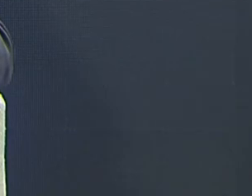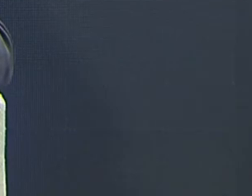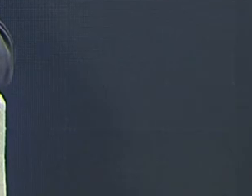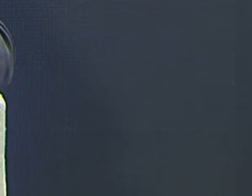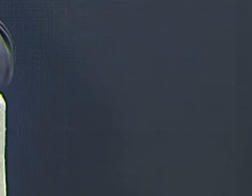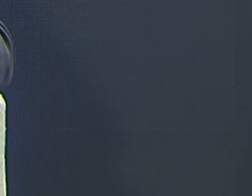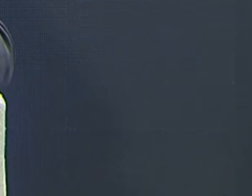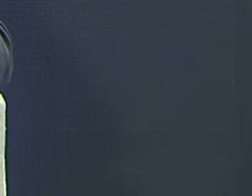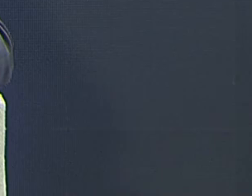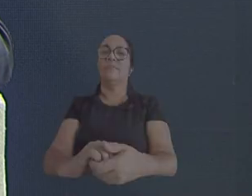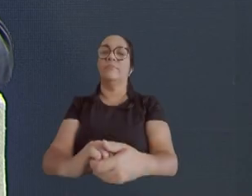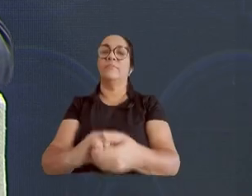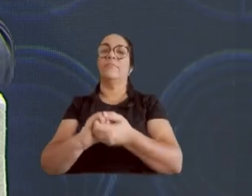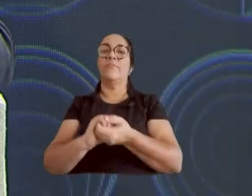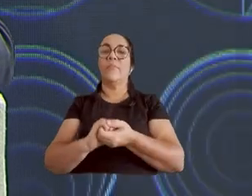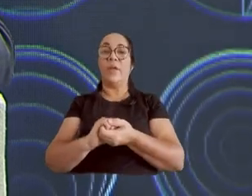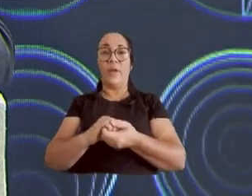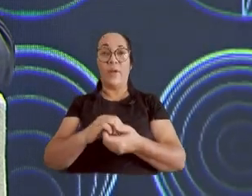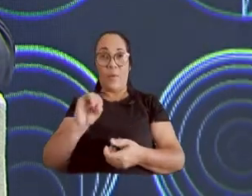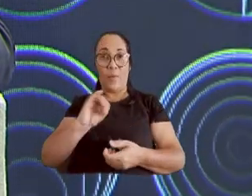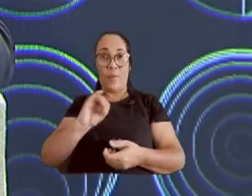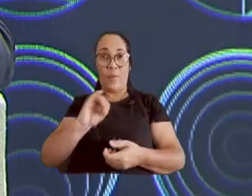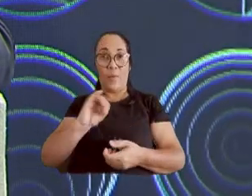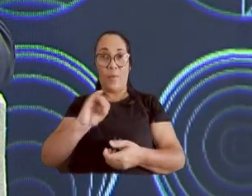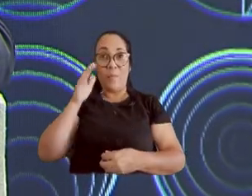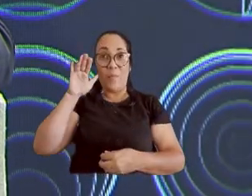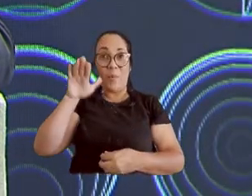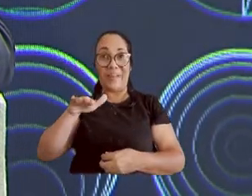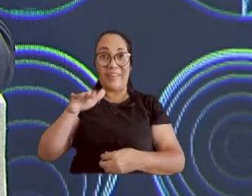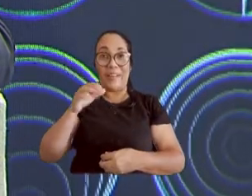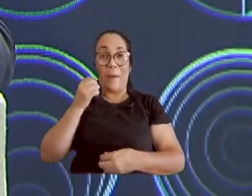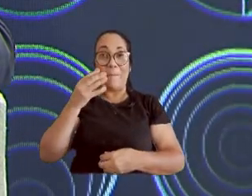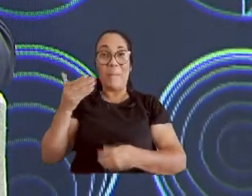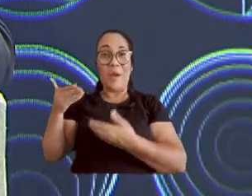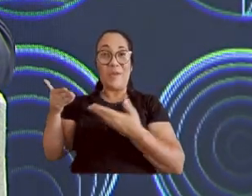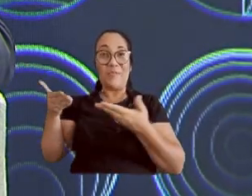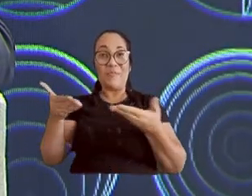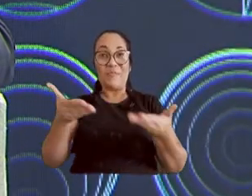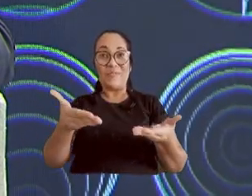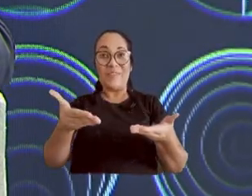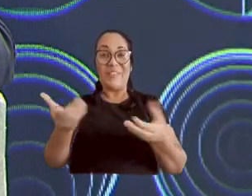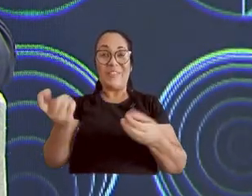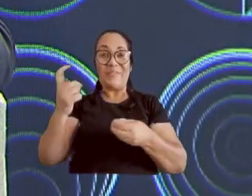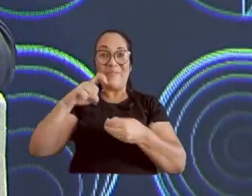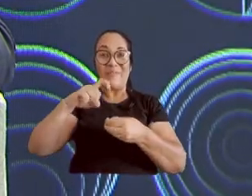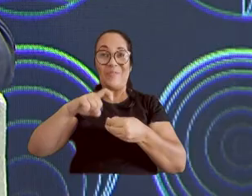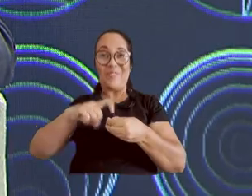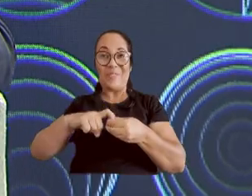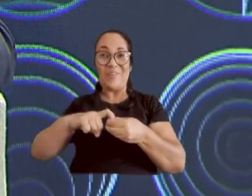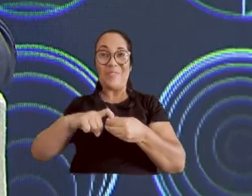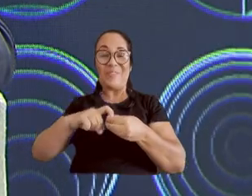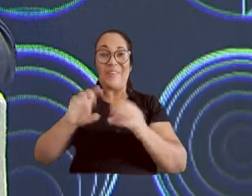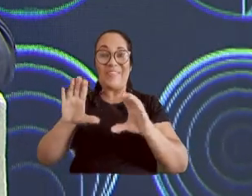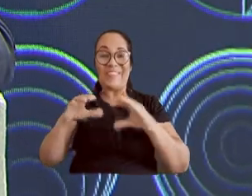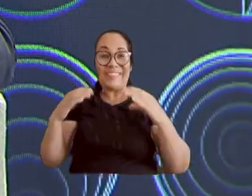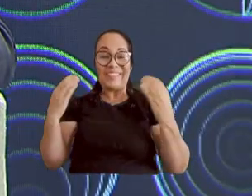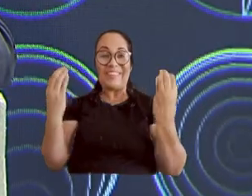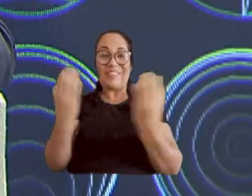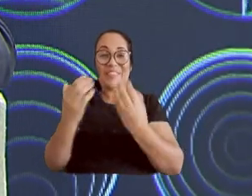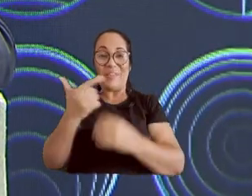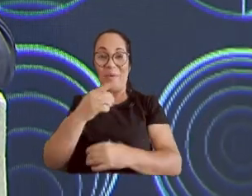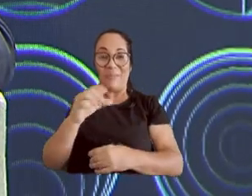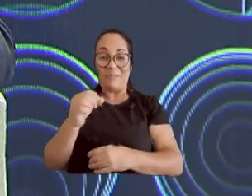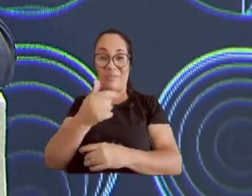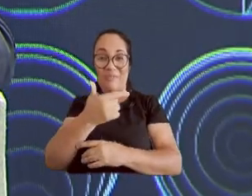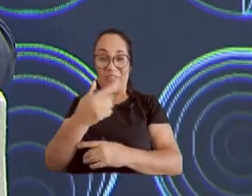Olá muito boa tarde bem-vindos a todos aí de volta né Para nossa tack Ronda seu conference Brasil 2023